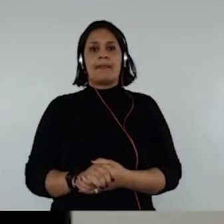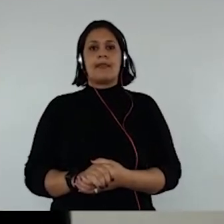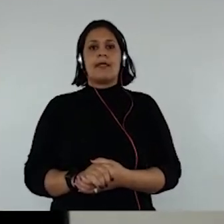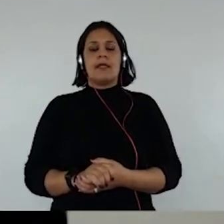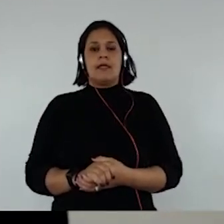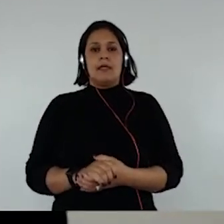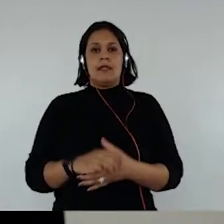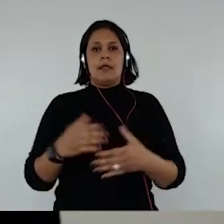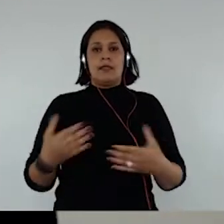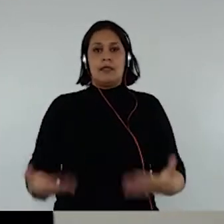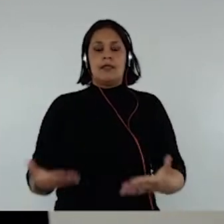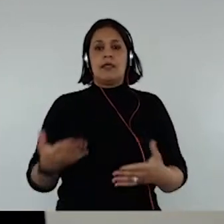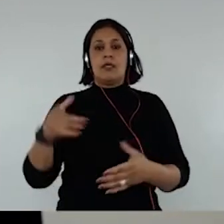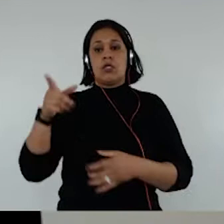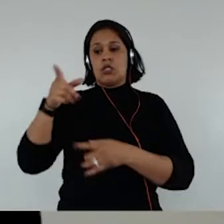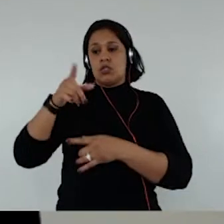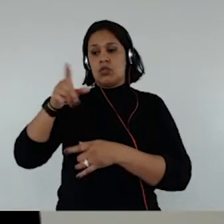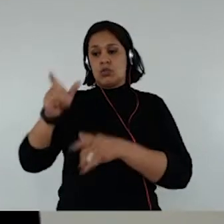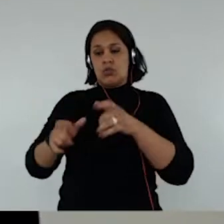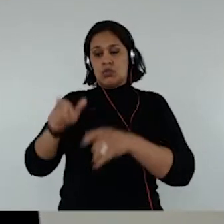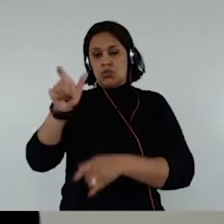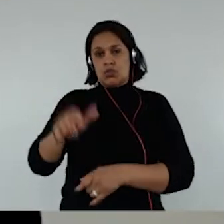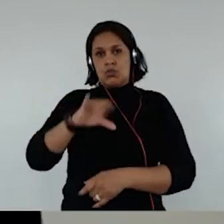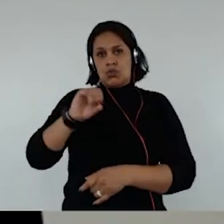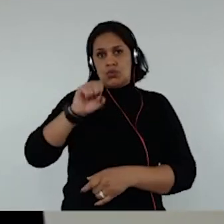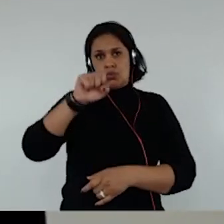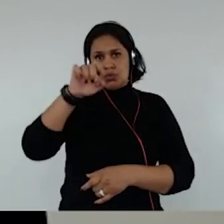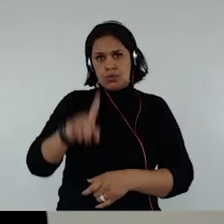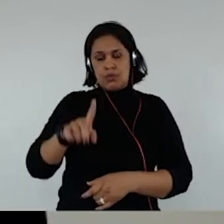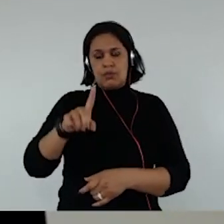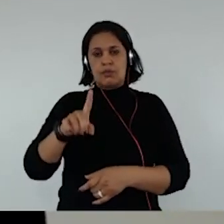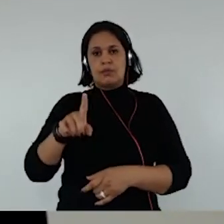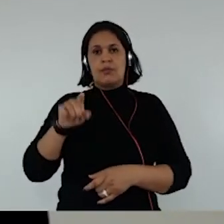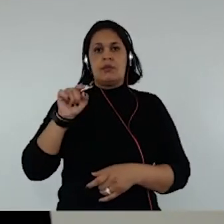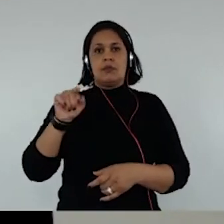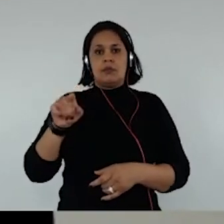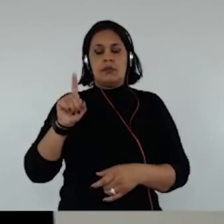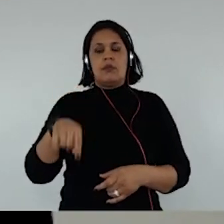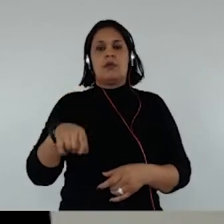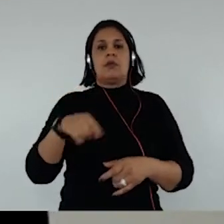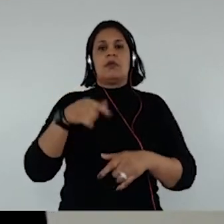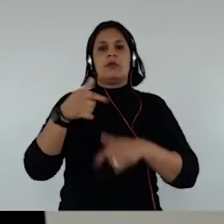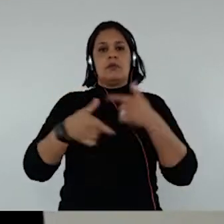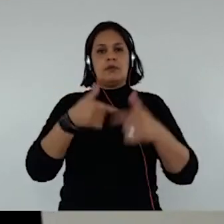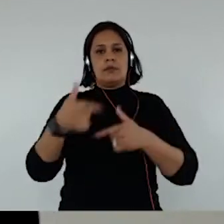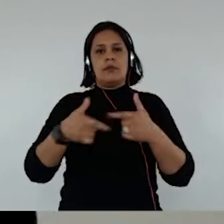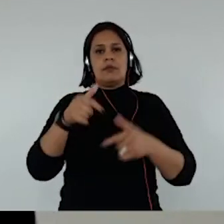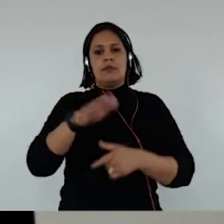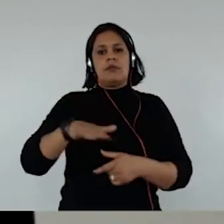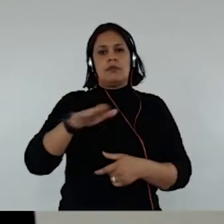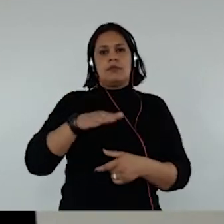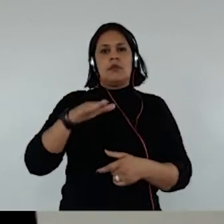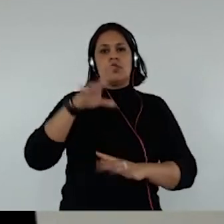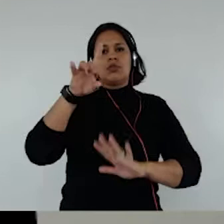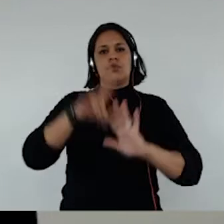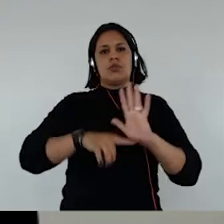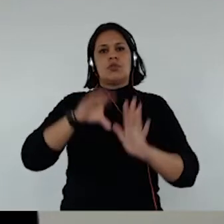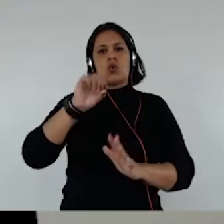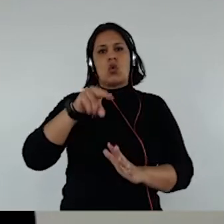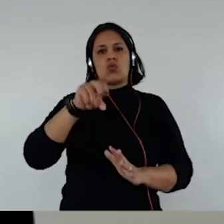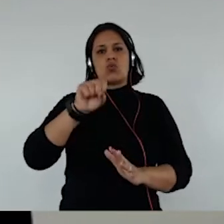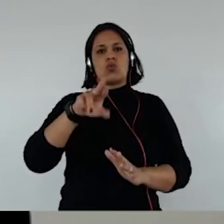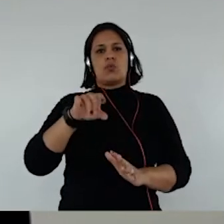Neves, sócio com atuação na área do contencioso civil e comercial, arbitragem, direito do consumidor,